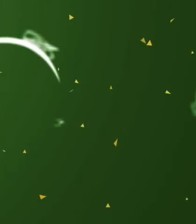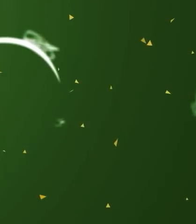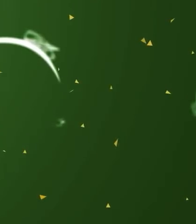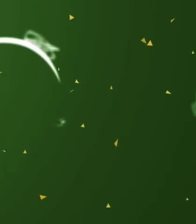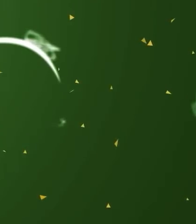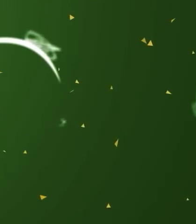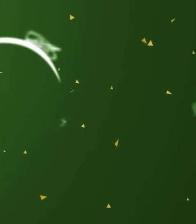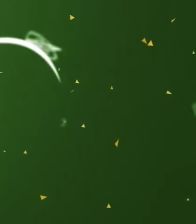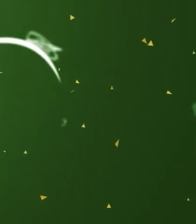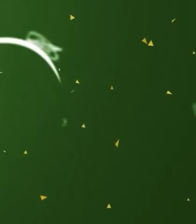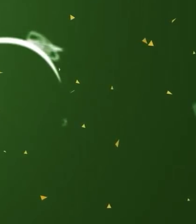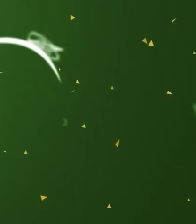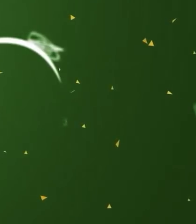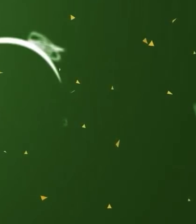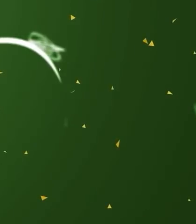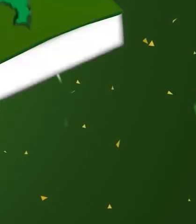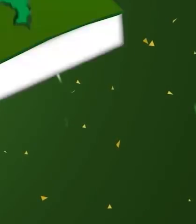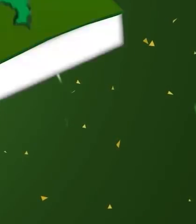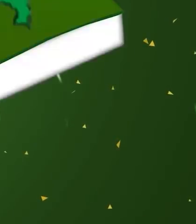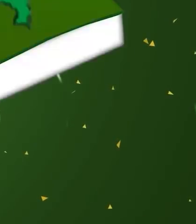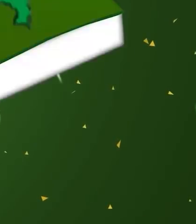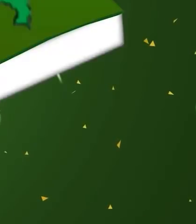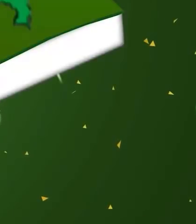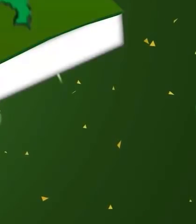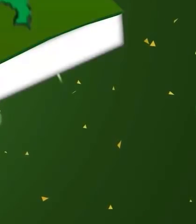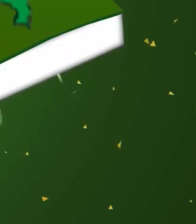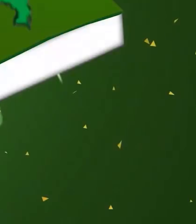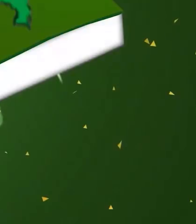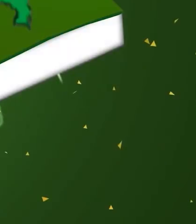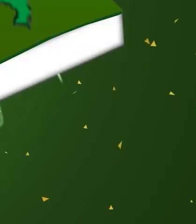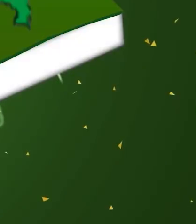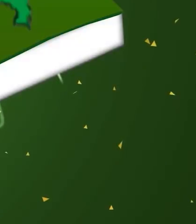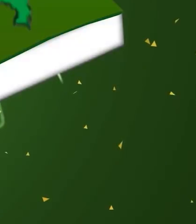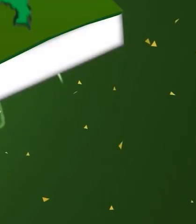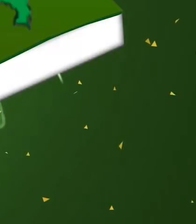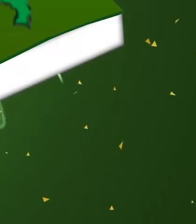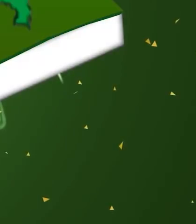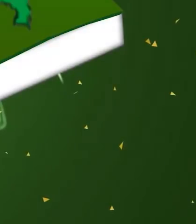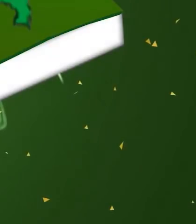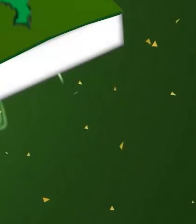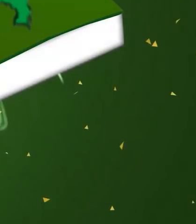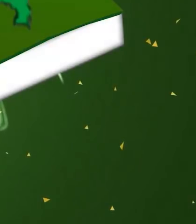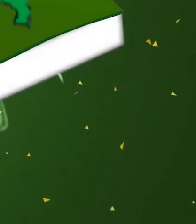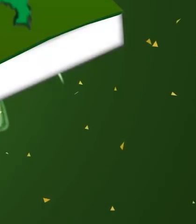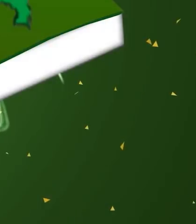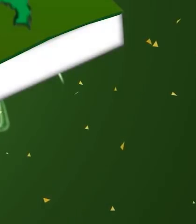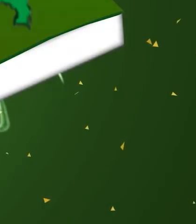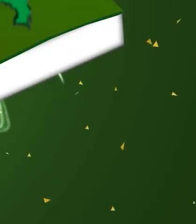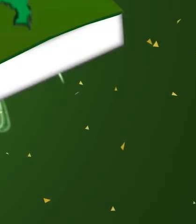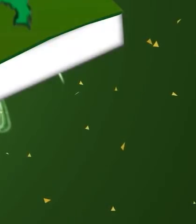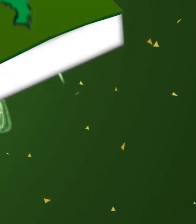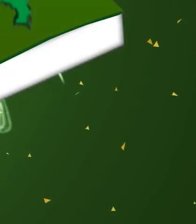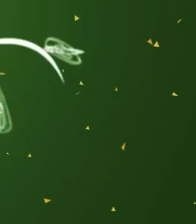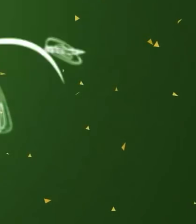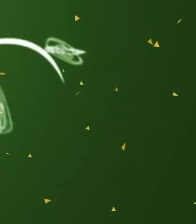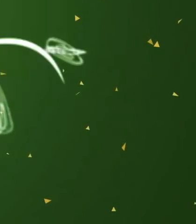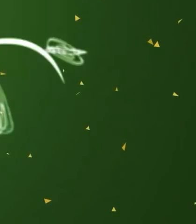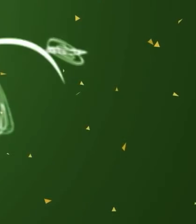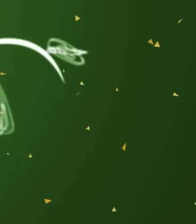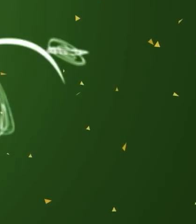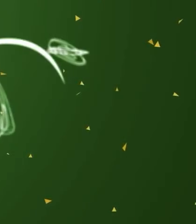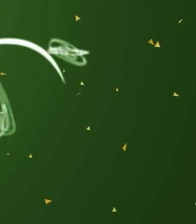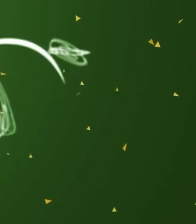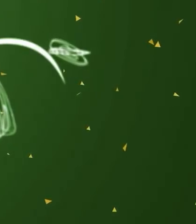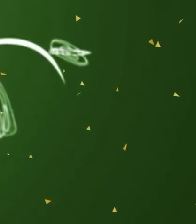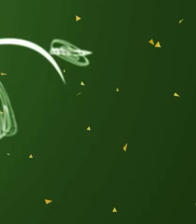Então, a aula de hoje é sobre o Brasil. Brasil. Você